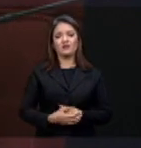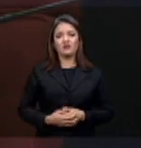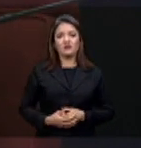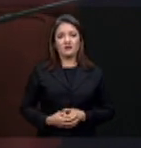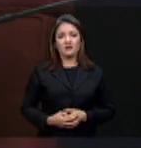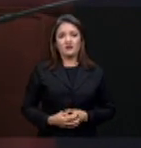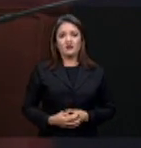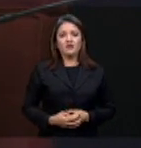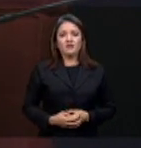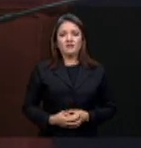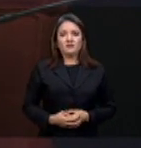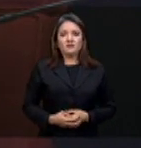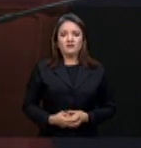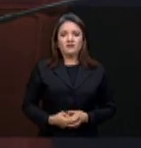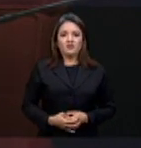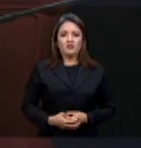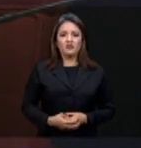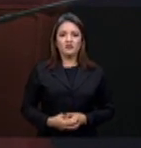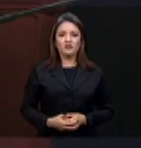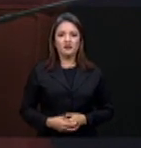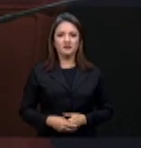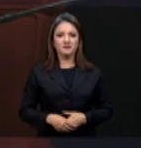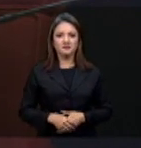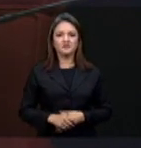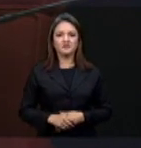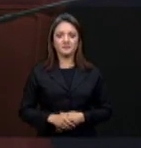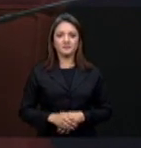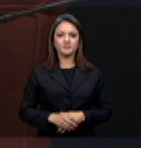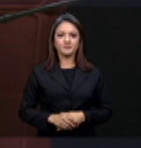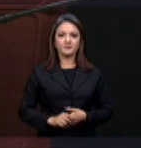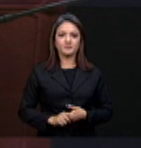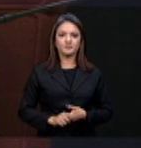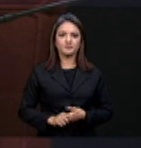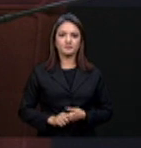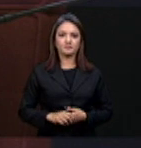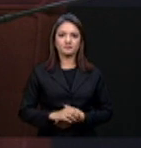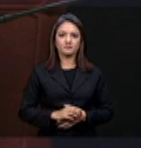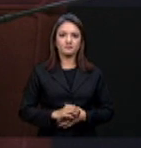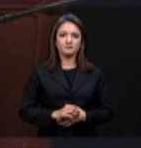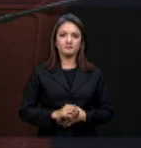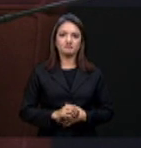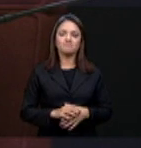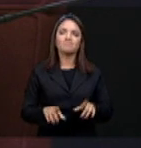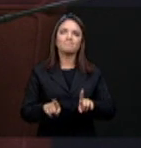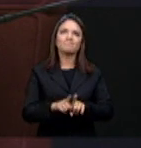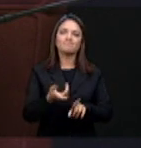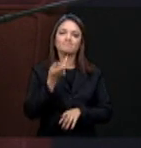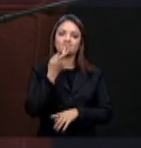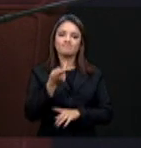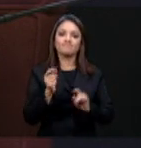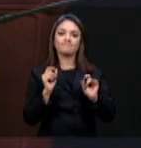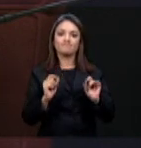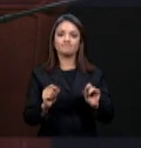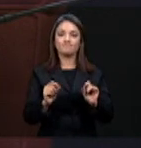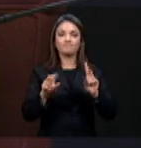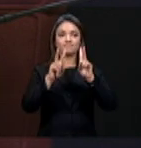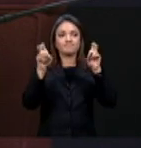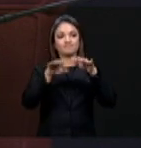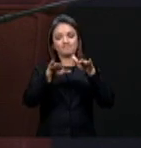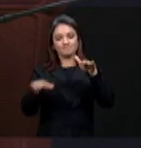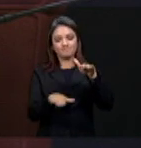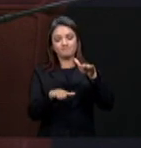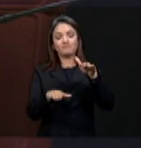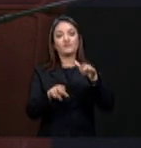desigualdade é o que eu gostaria de pontuar em relação a desigualdade é que se fosse vai ficando cada vez mais